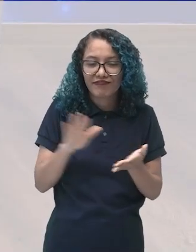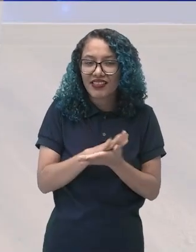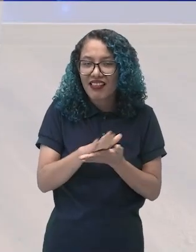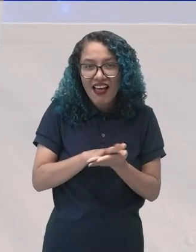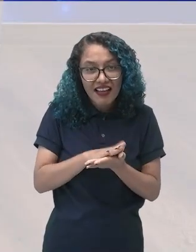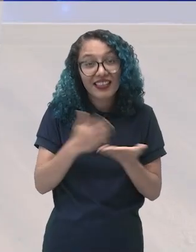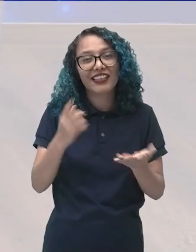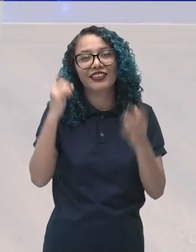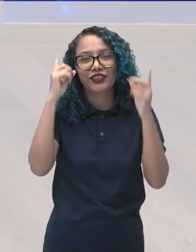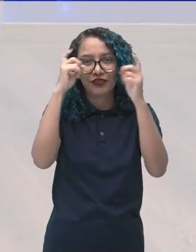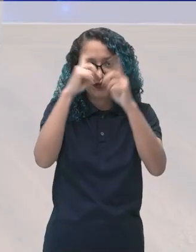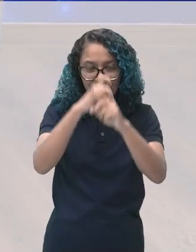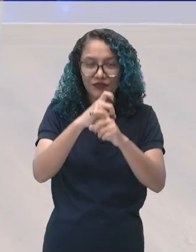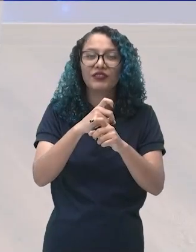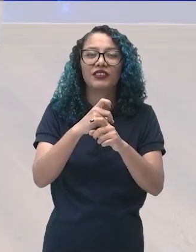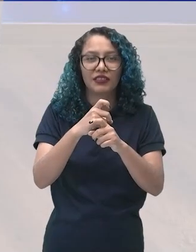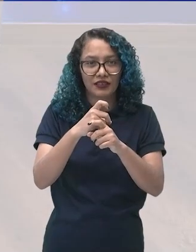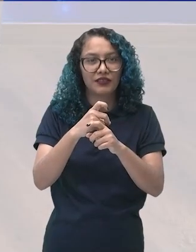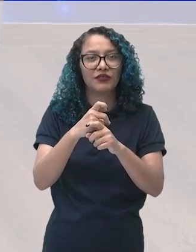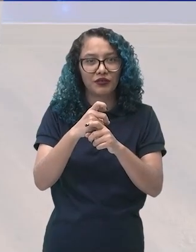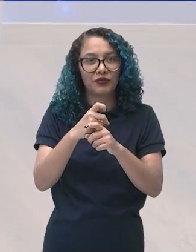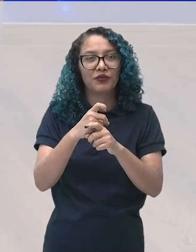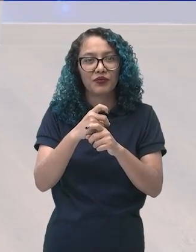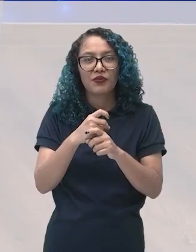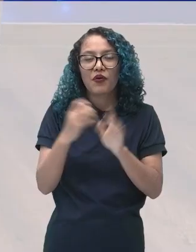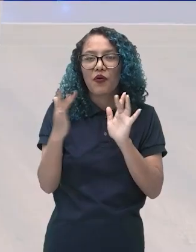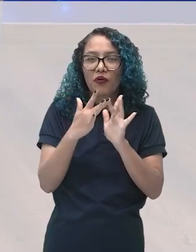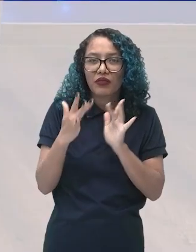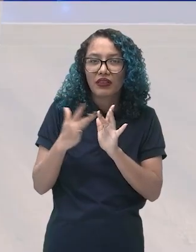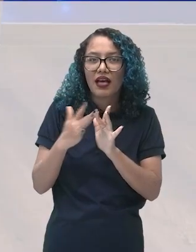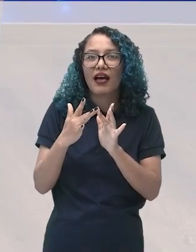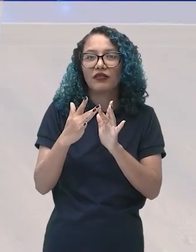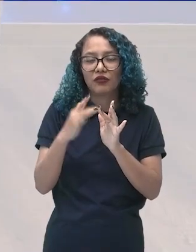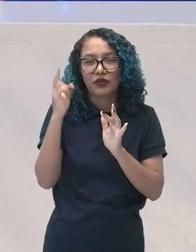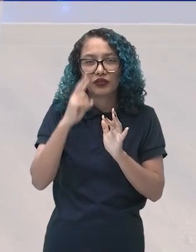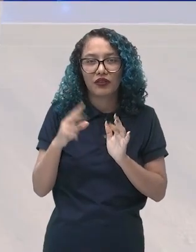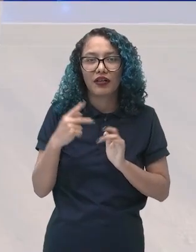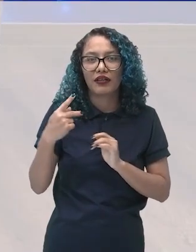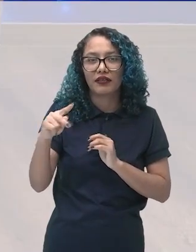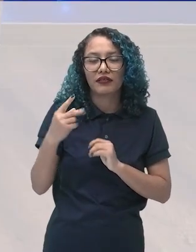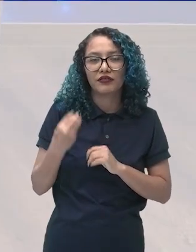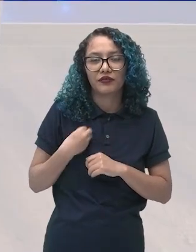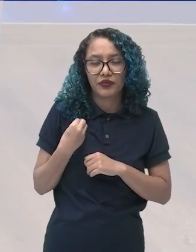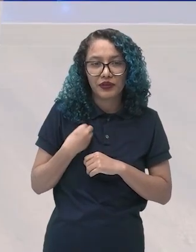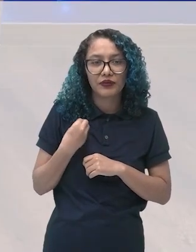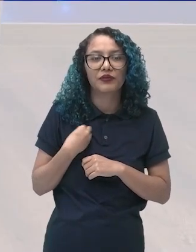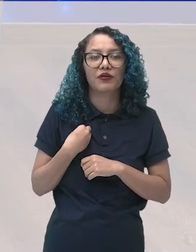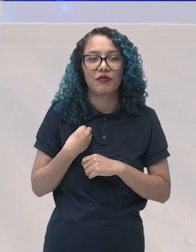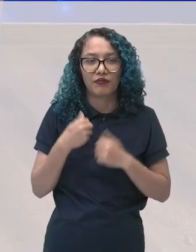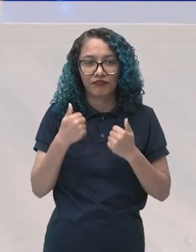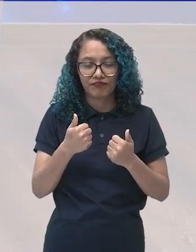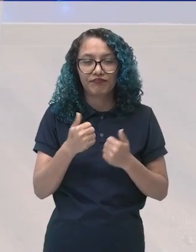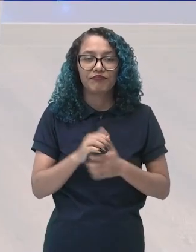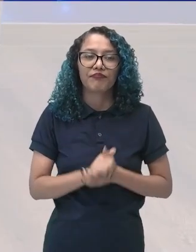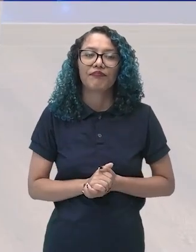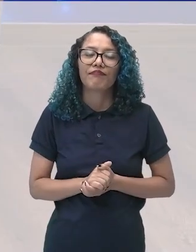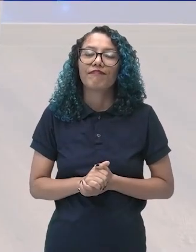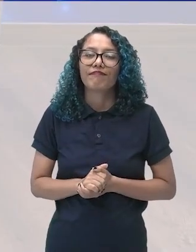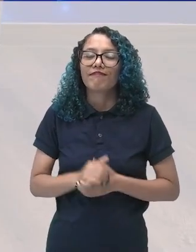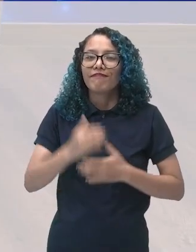me envolver emocionalmente com a história das outras pessoas e transformar isso em canção. Certo, Nanda. Agradeço a